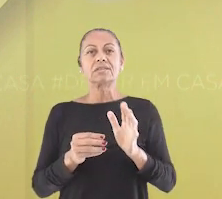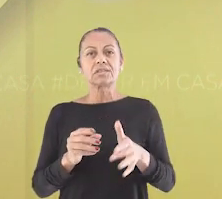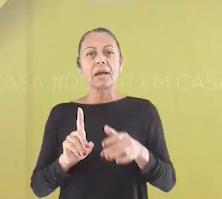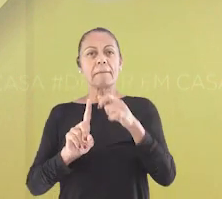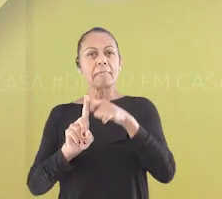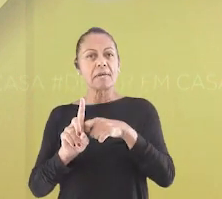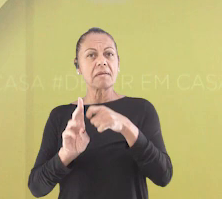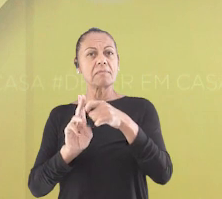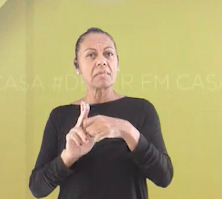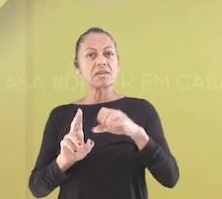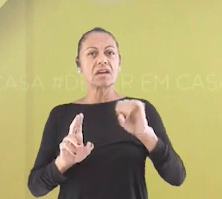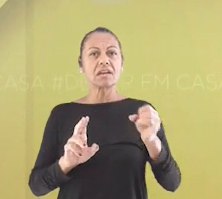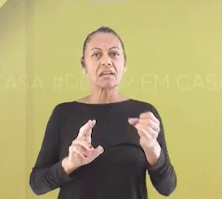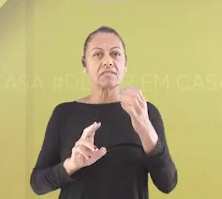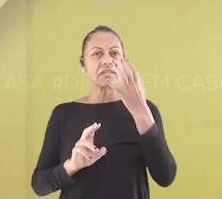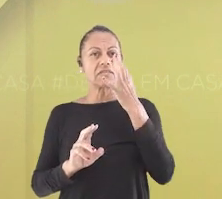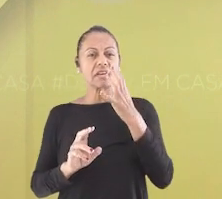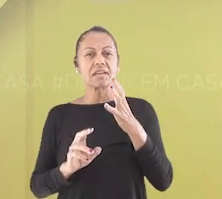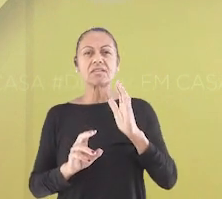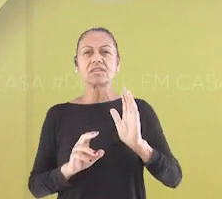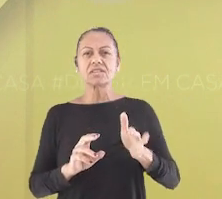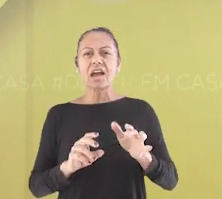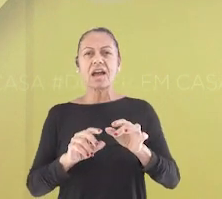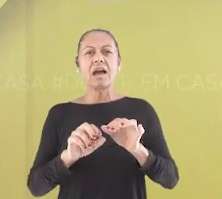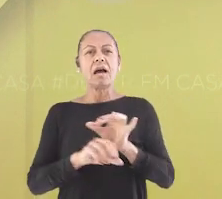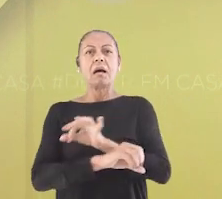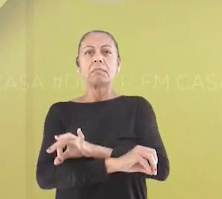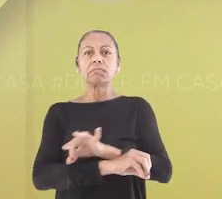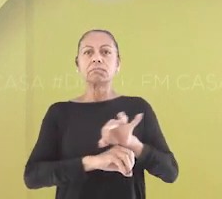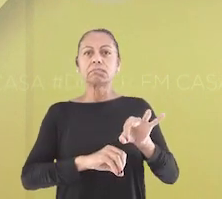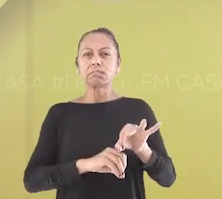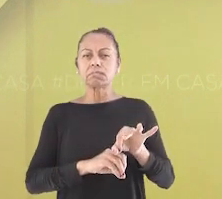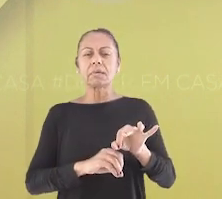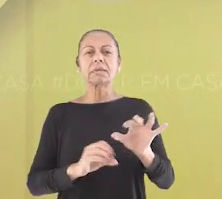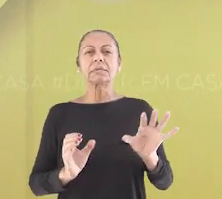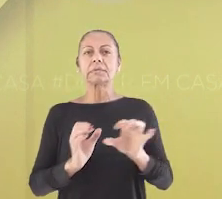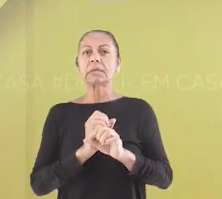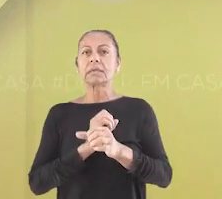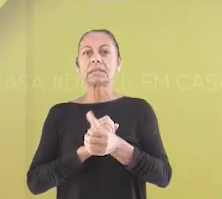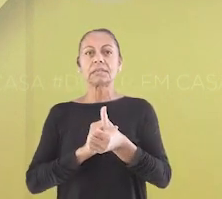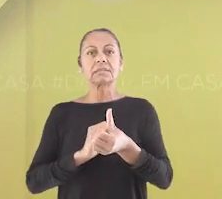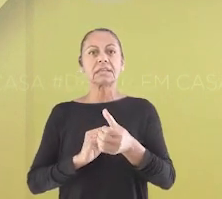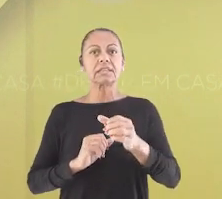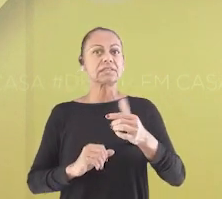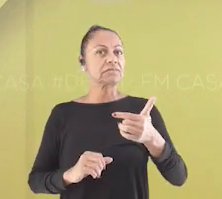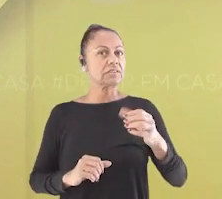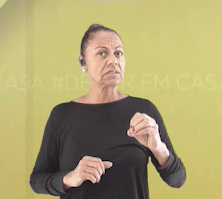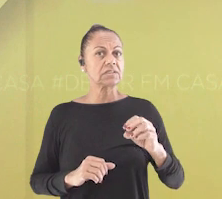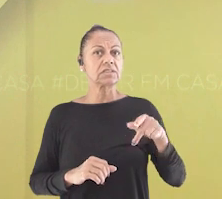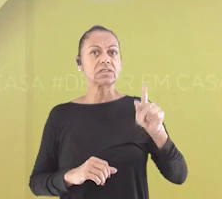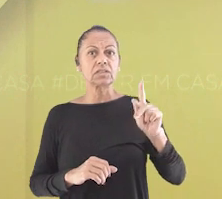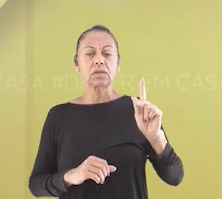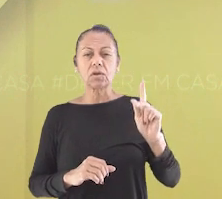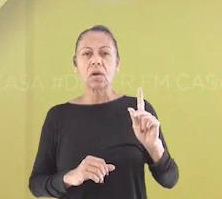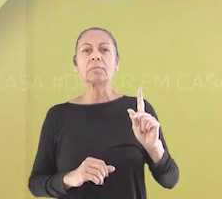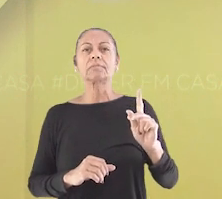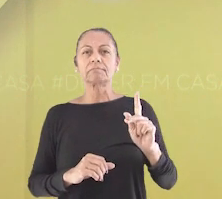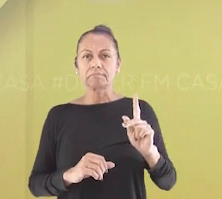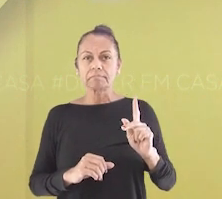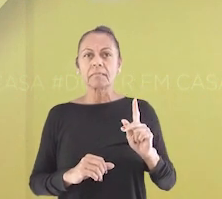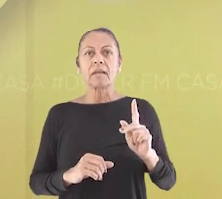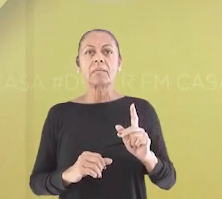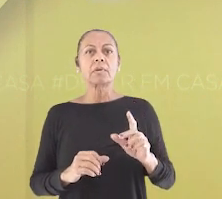INPE. Somando janeiro e fevereiro, são 629 km², ultrapassando com folga o registro em